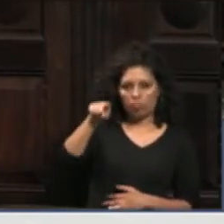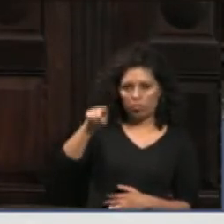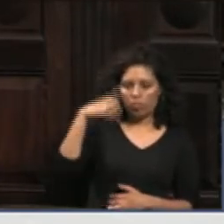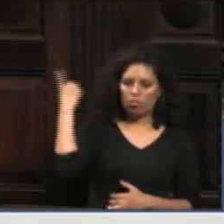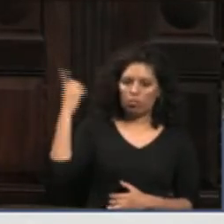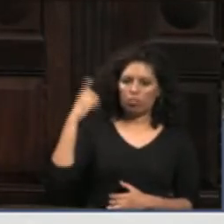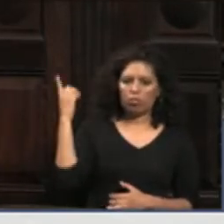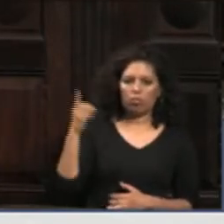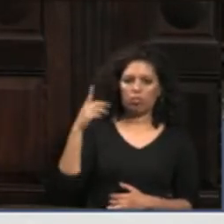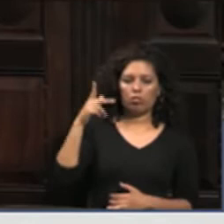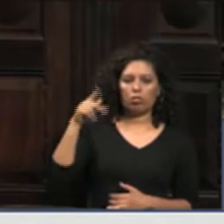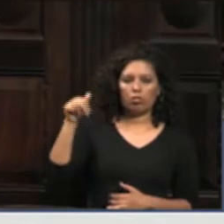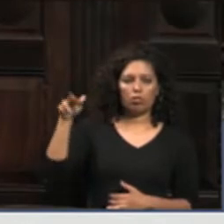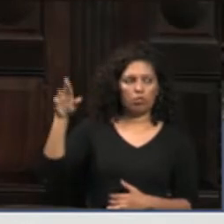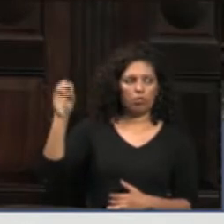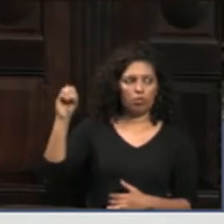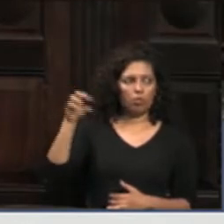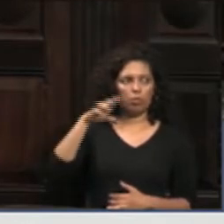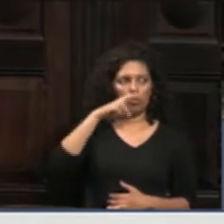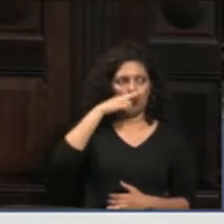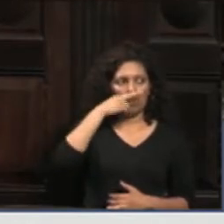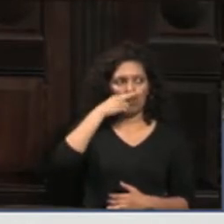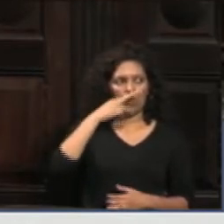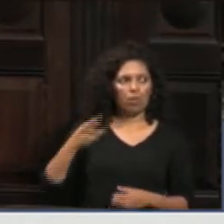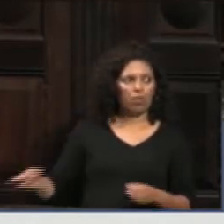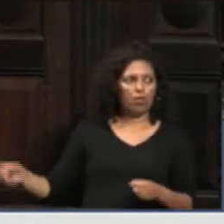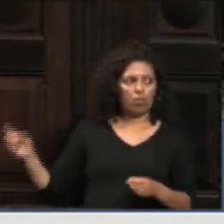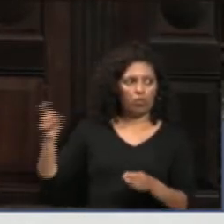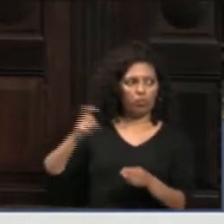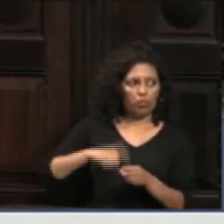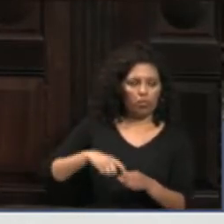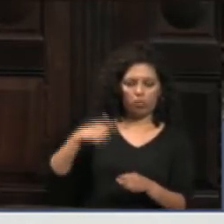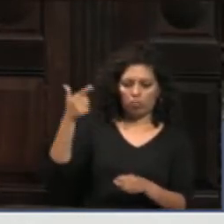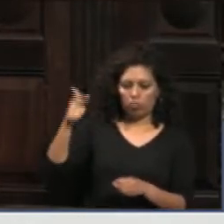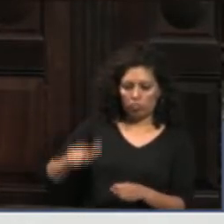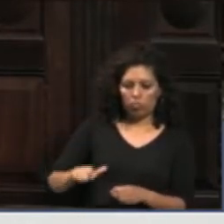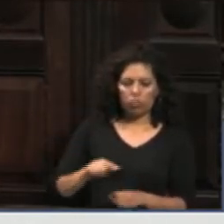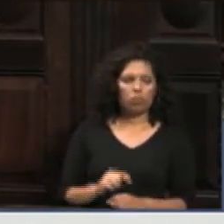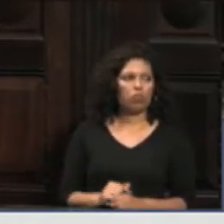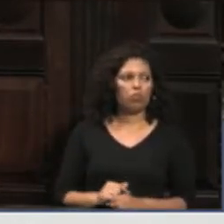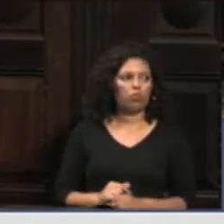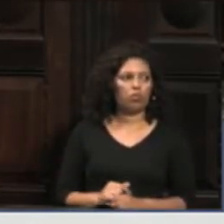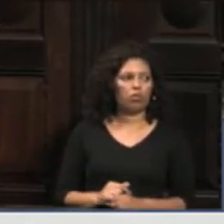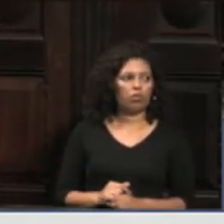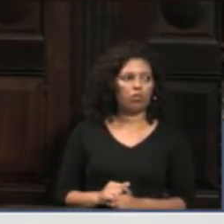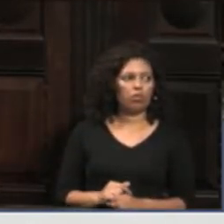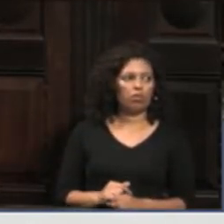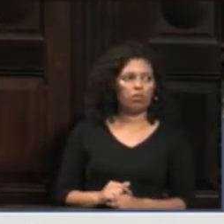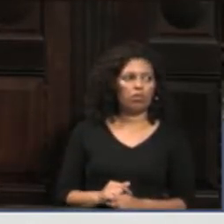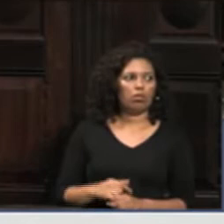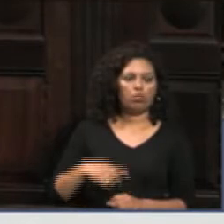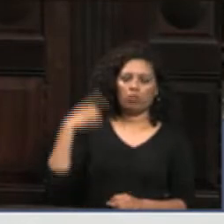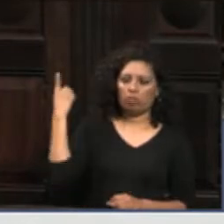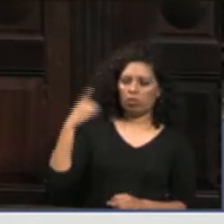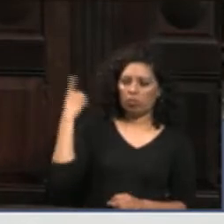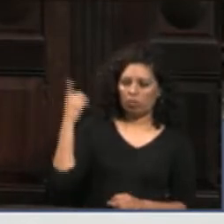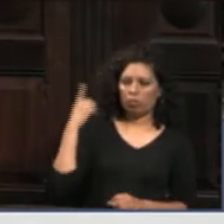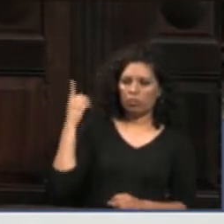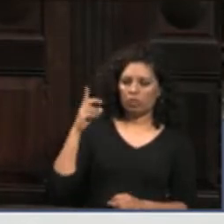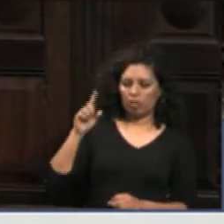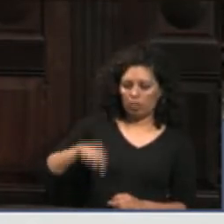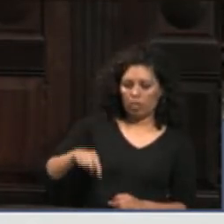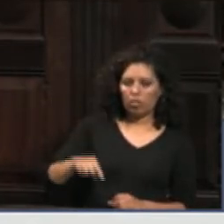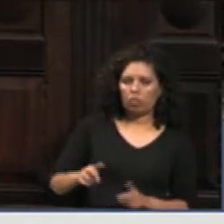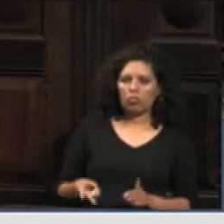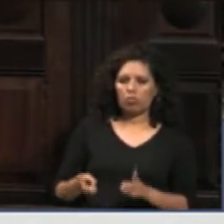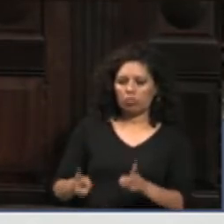volta agora a ocupar uma cadeira na Câmara de Deputados, tenho certeza absoluta